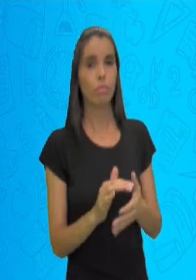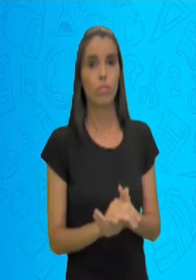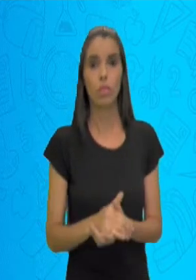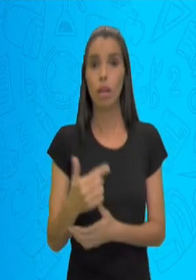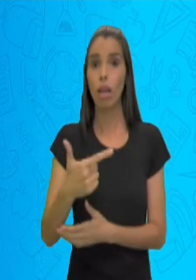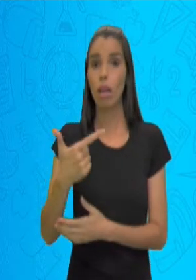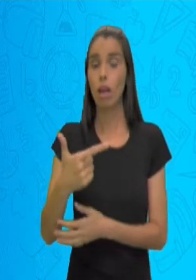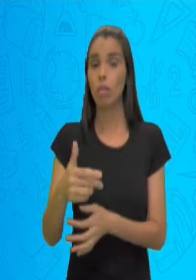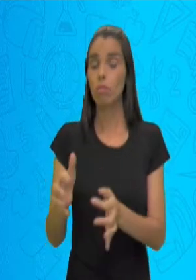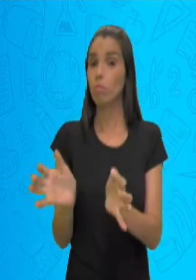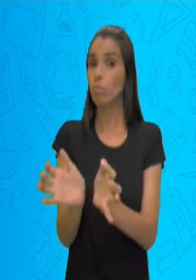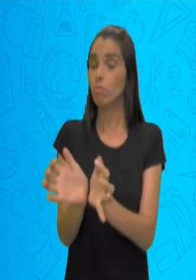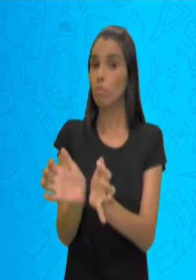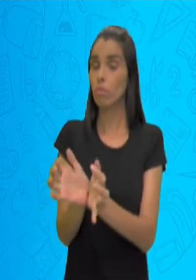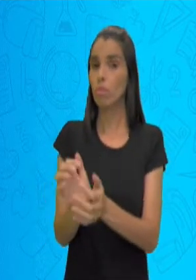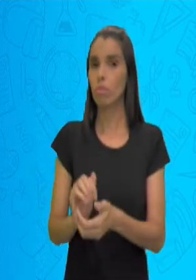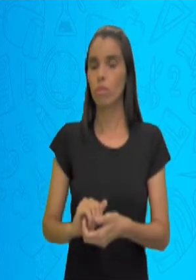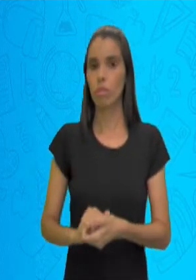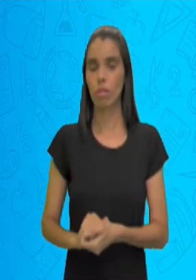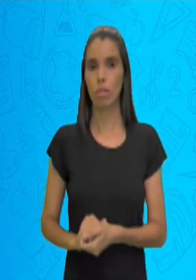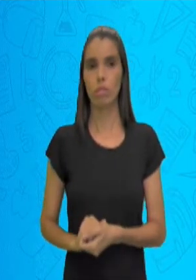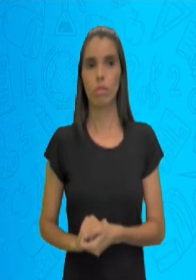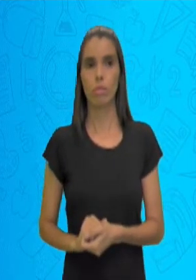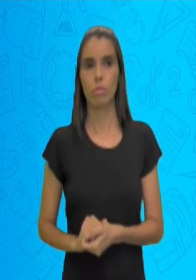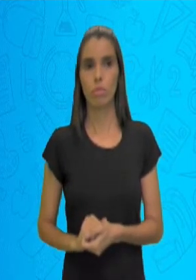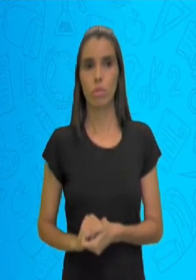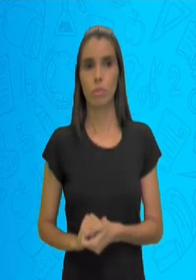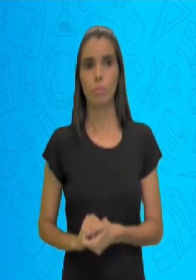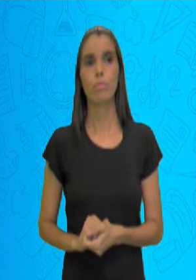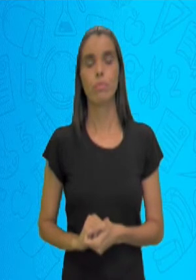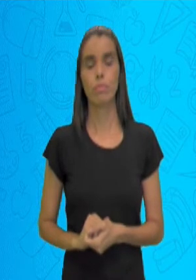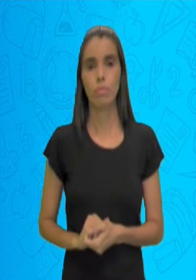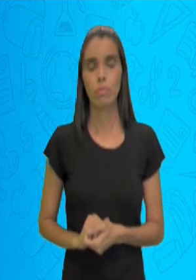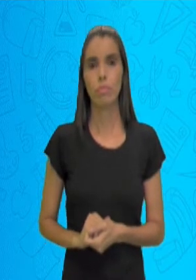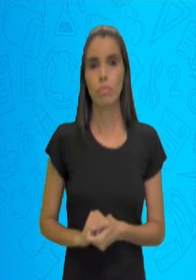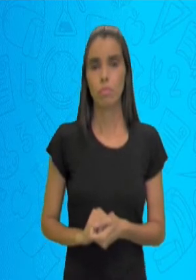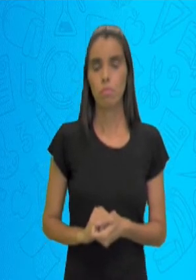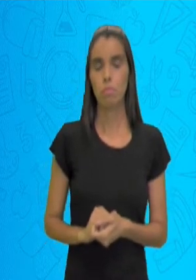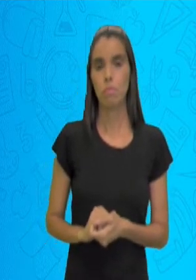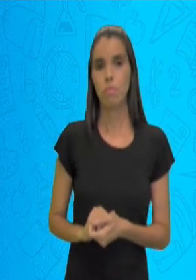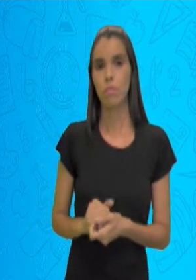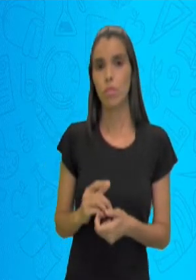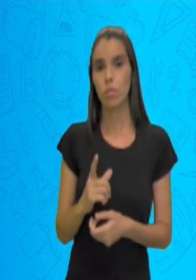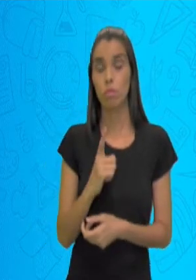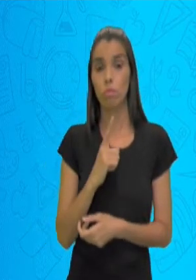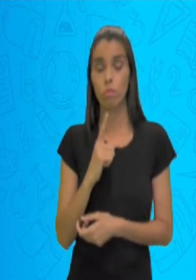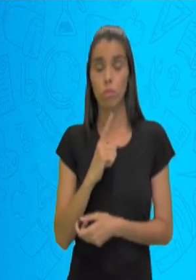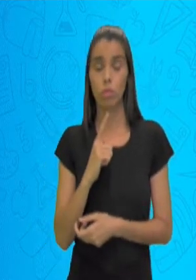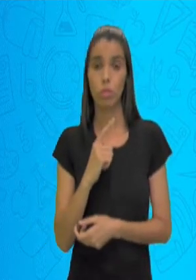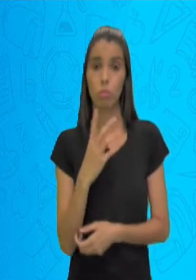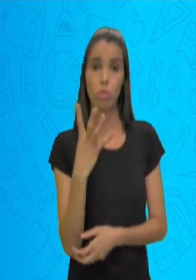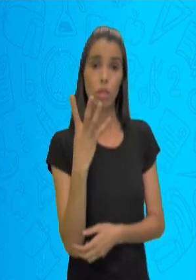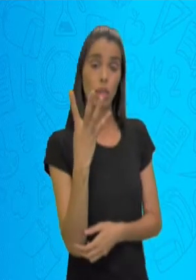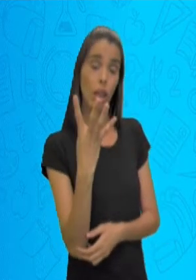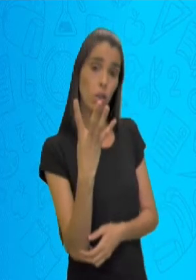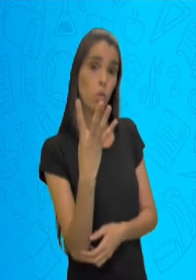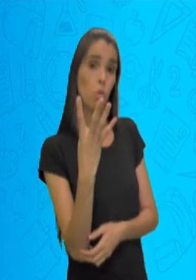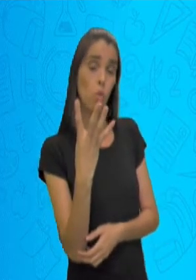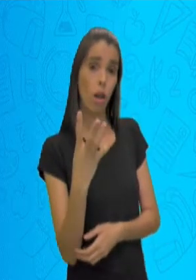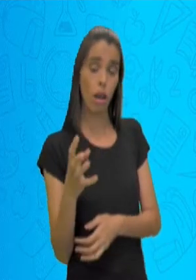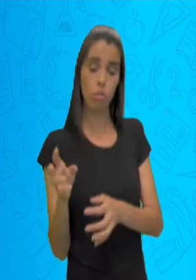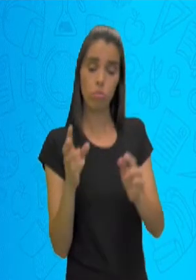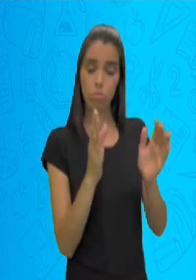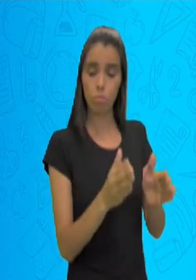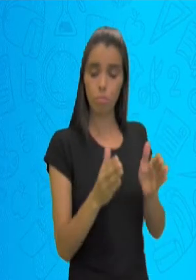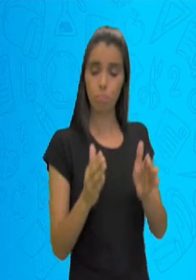classe, porque nós já fechamos aqui na terceira classe, a classe simples, nós já temos a nossa quarta ordem que estamos